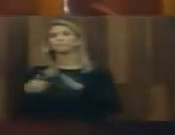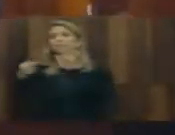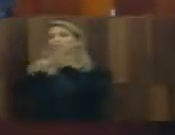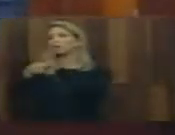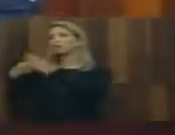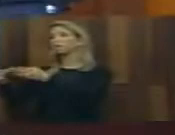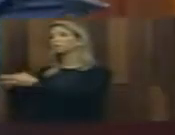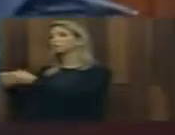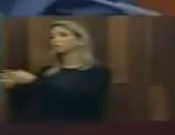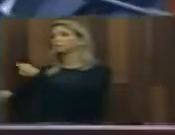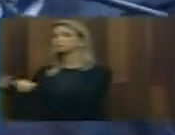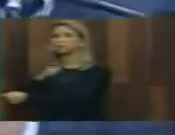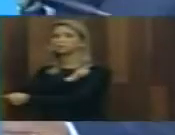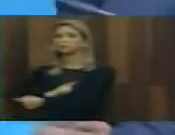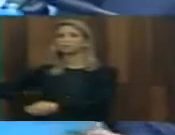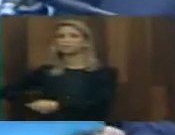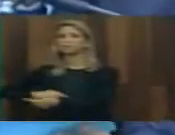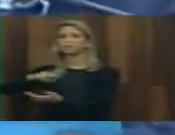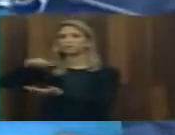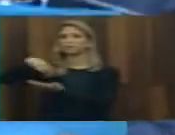de Políticas Públicas.